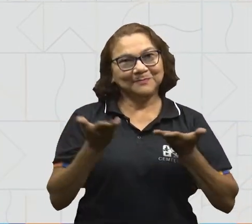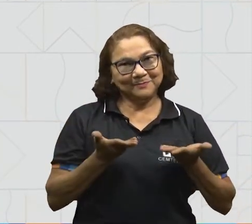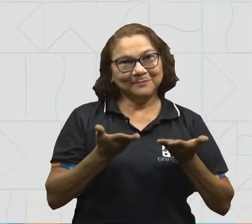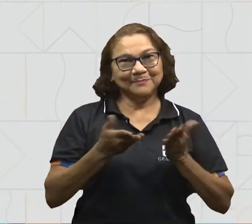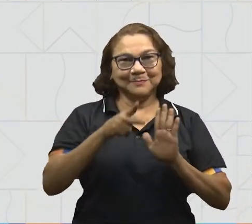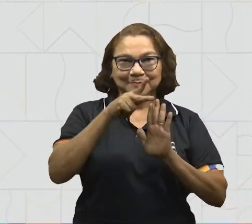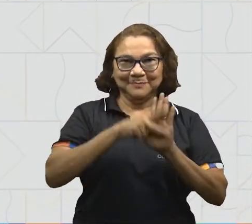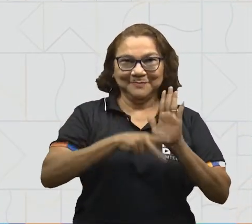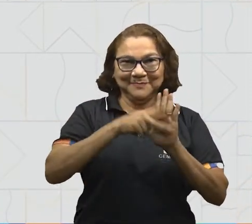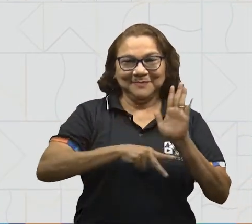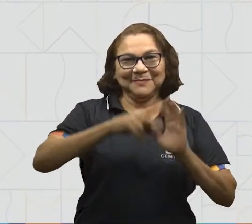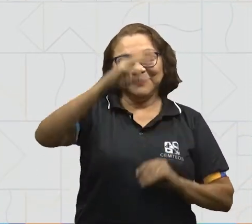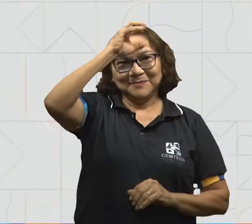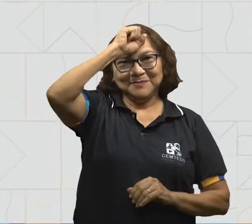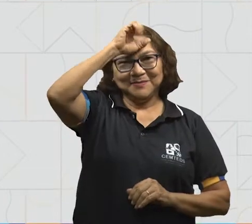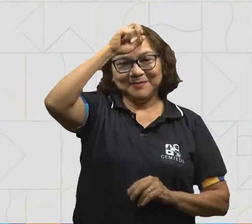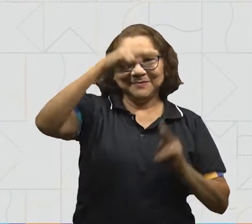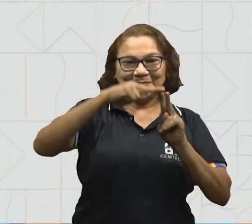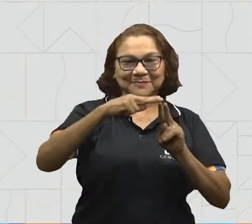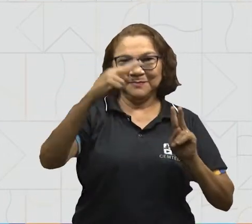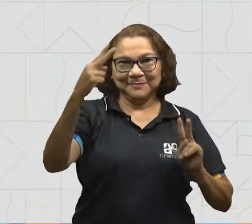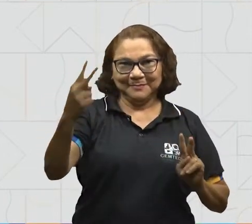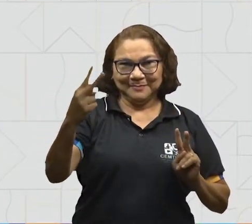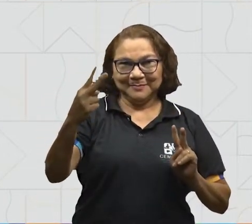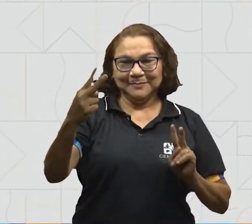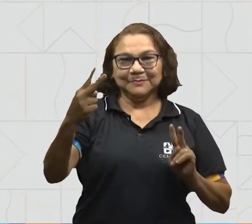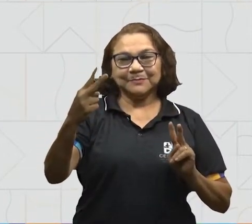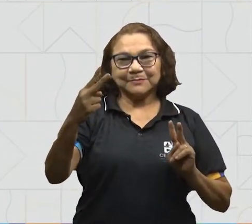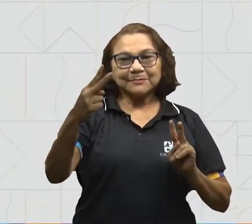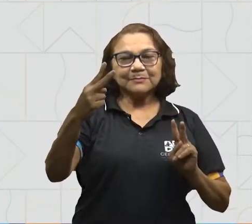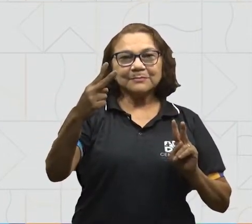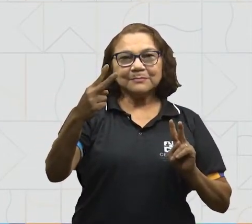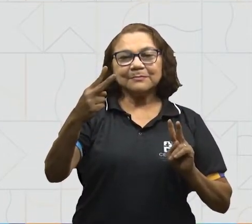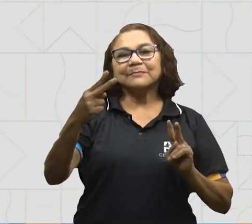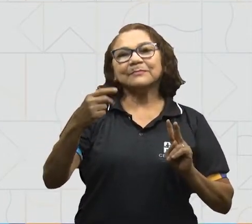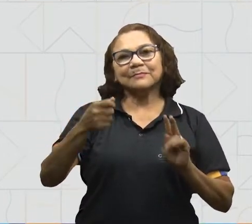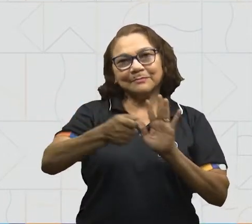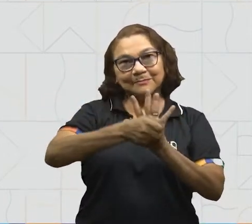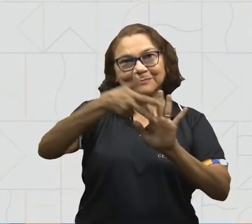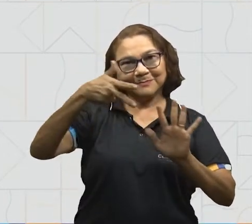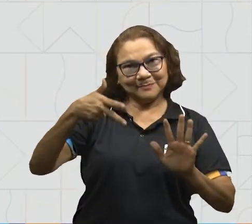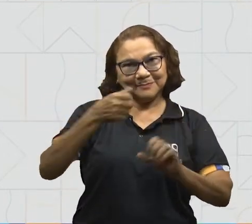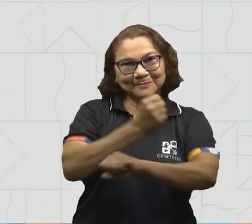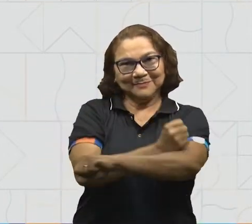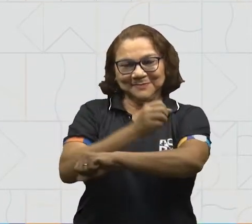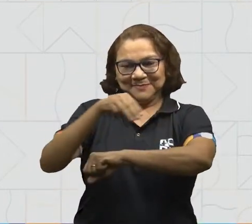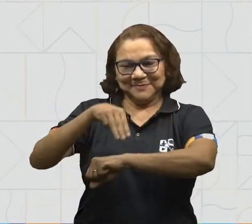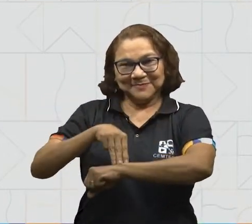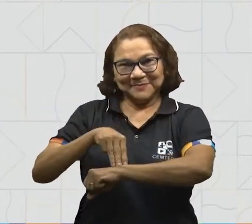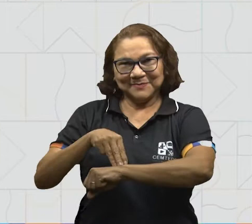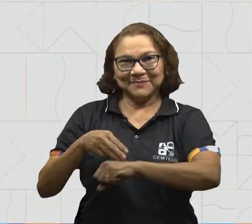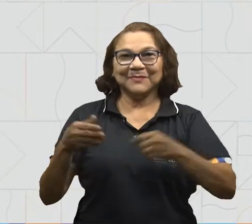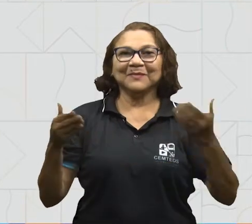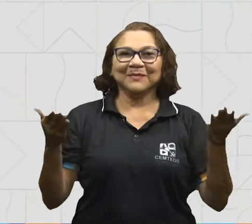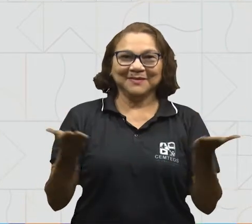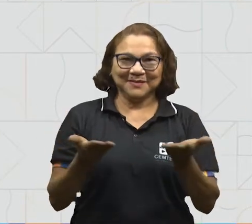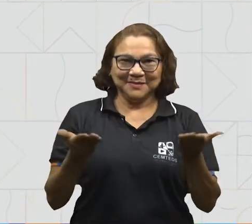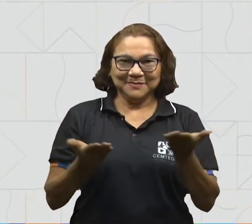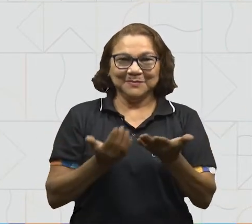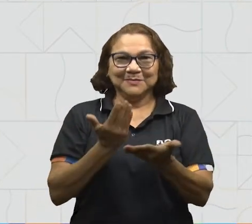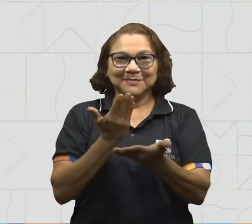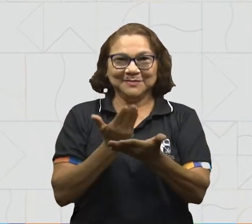Bem-vindo ao projeto Aprender Além da Escola, do Centro de Mídias e Tecnologias Educacionais da CEMED. Hoje iremos